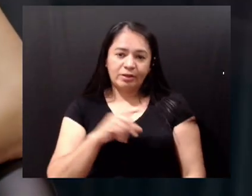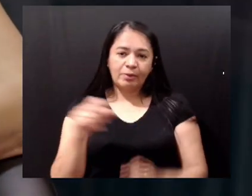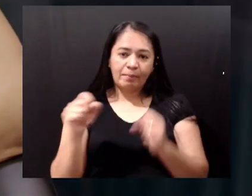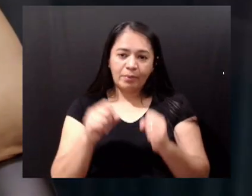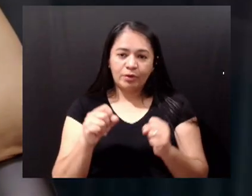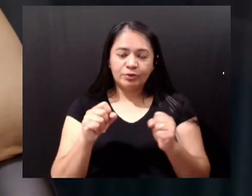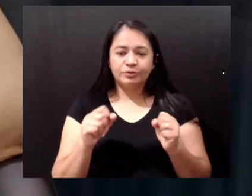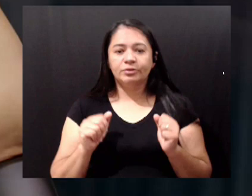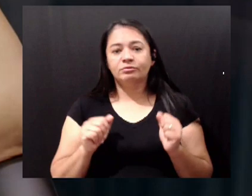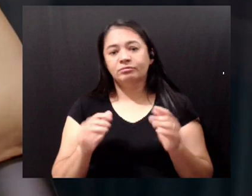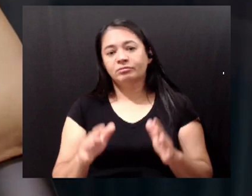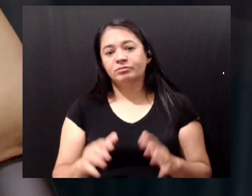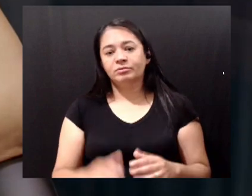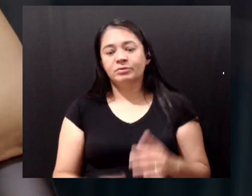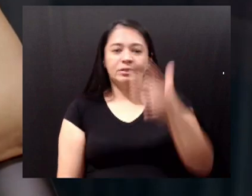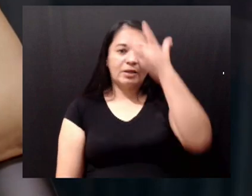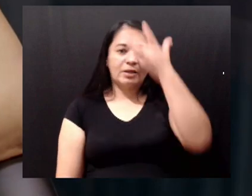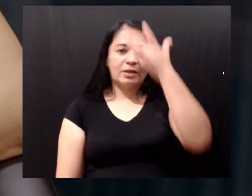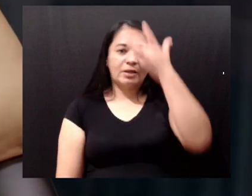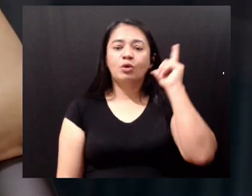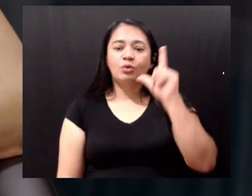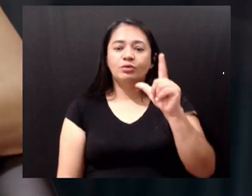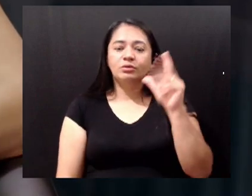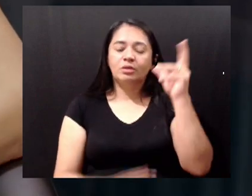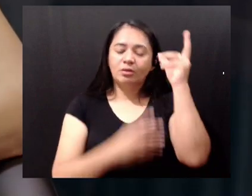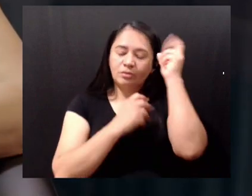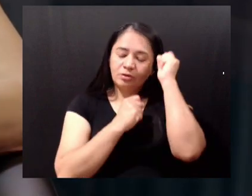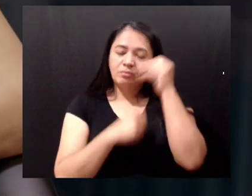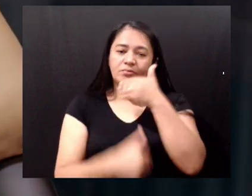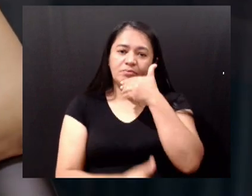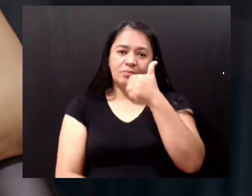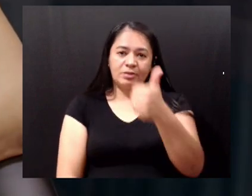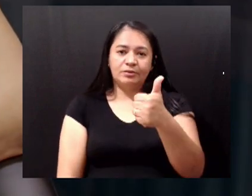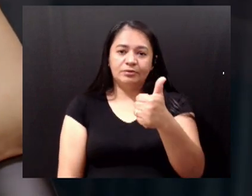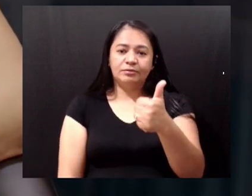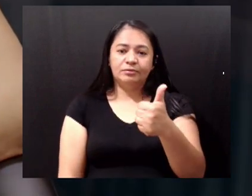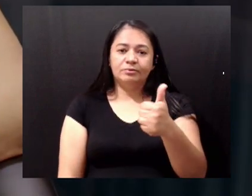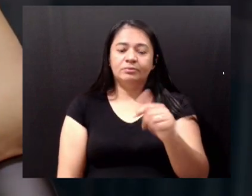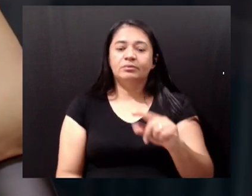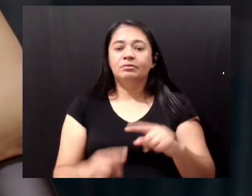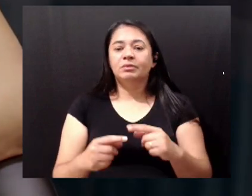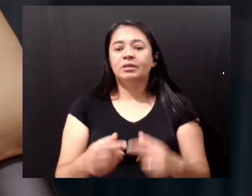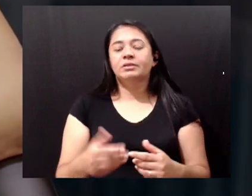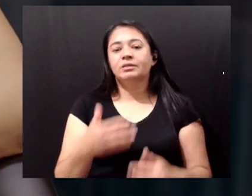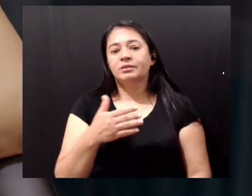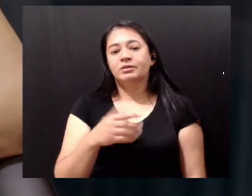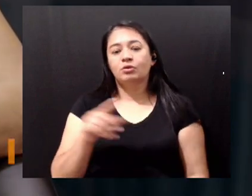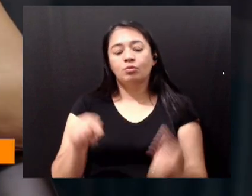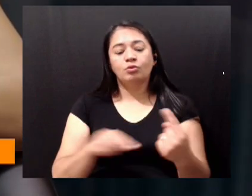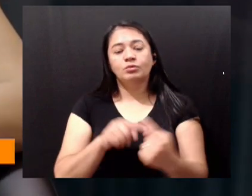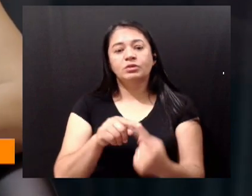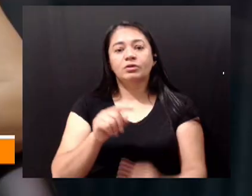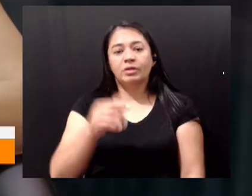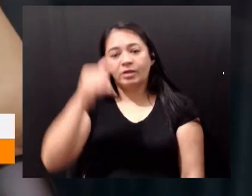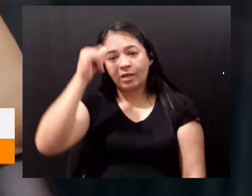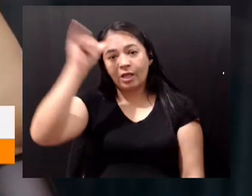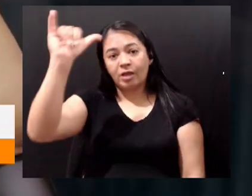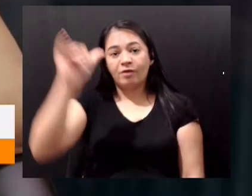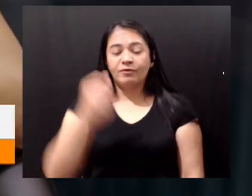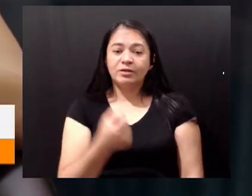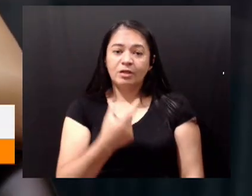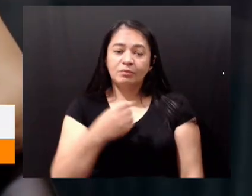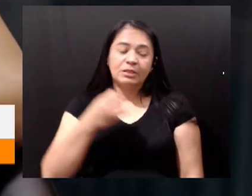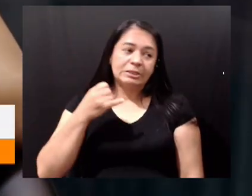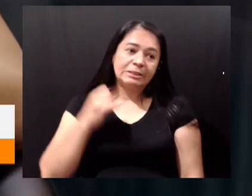para que a pessoa consiga dormir melhor, né. O ideal é evitar mesmo a medicação, só se realmente